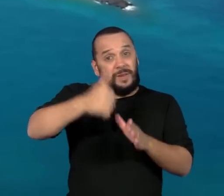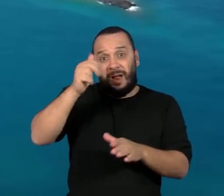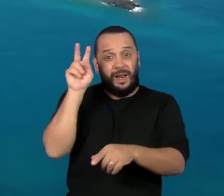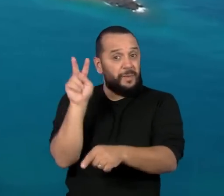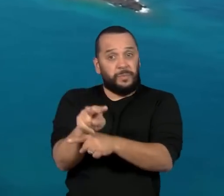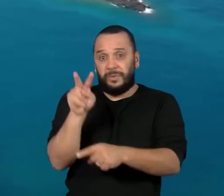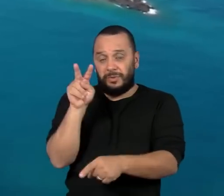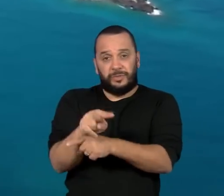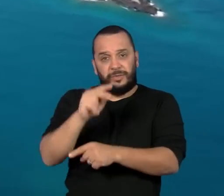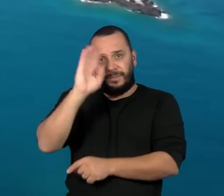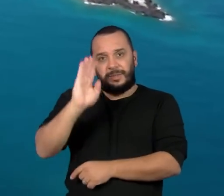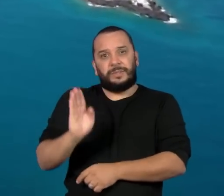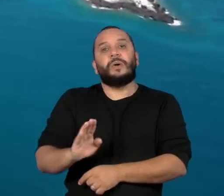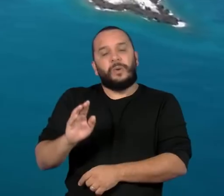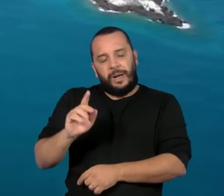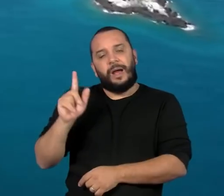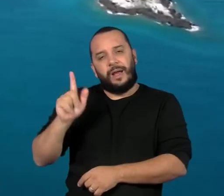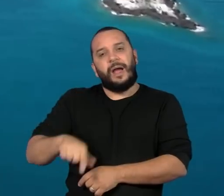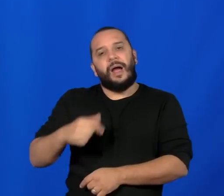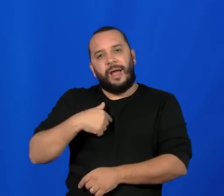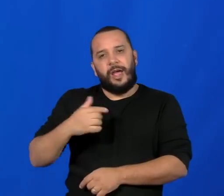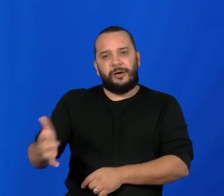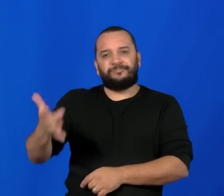marco ambiental.